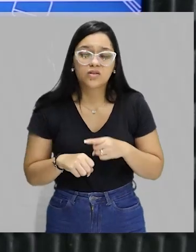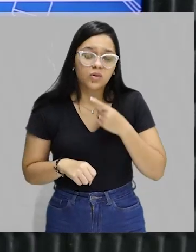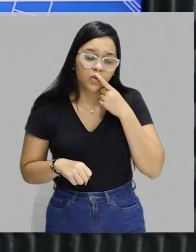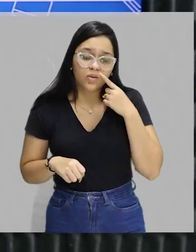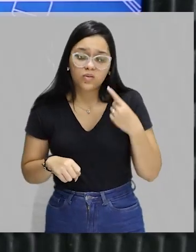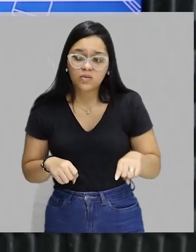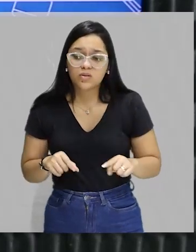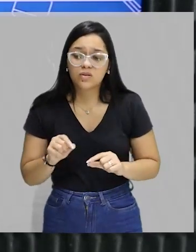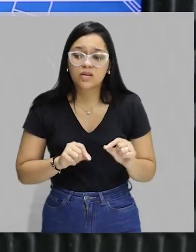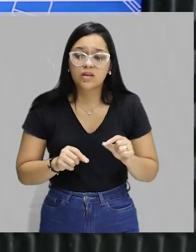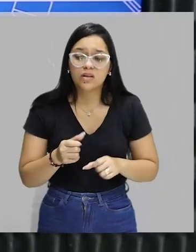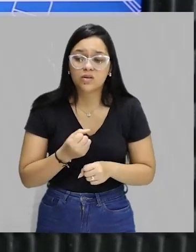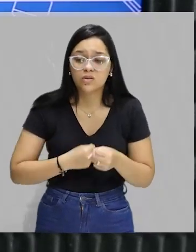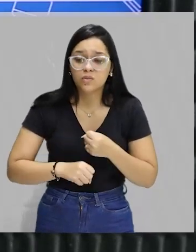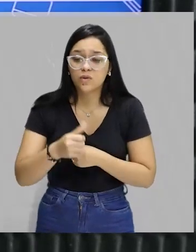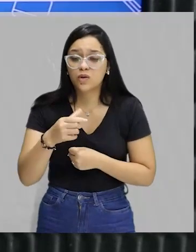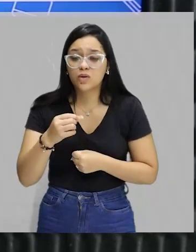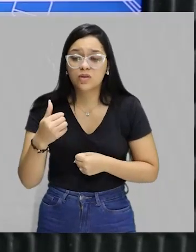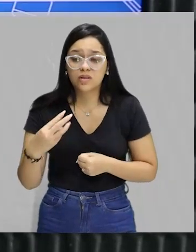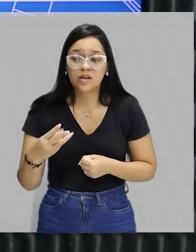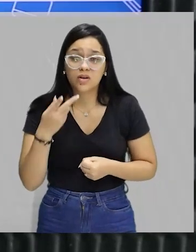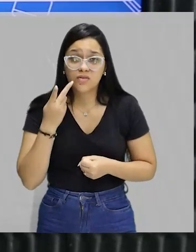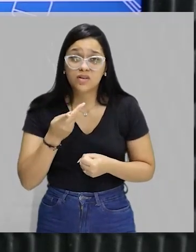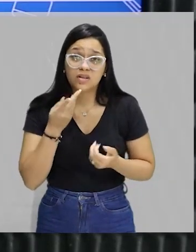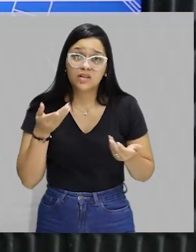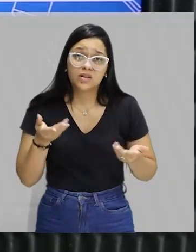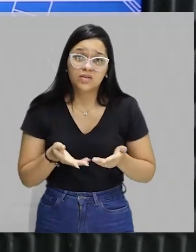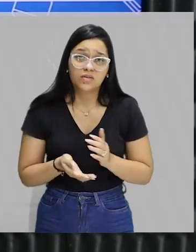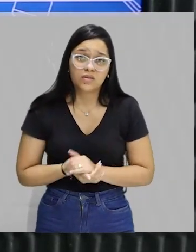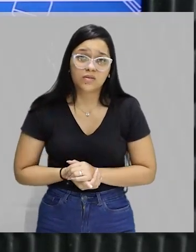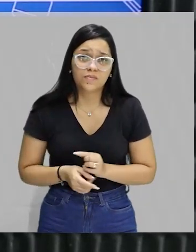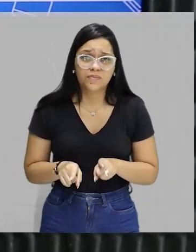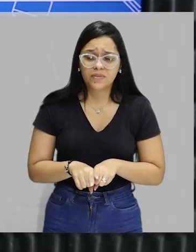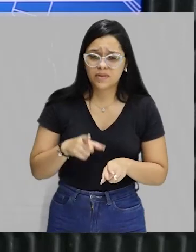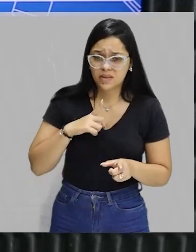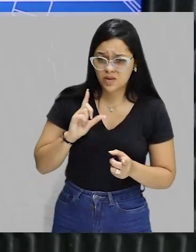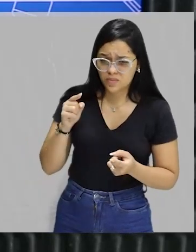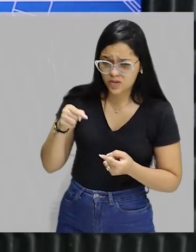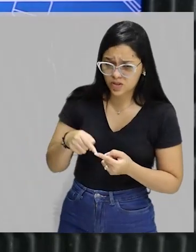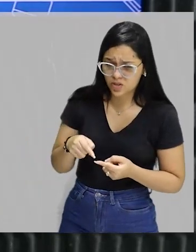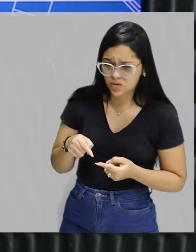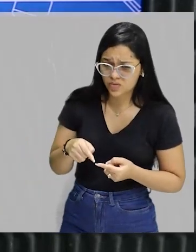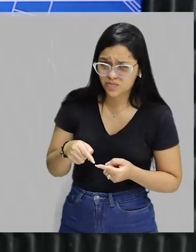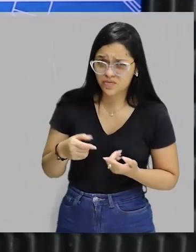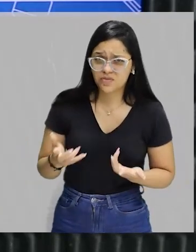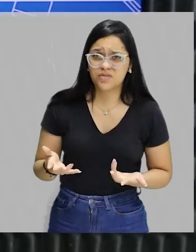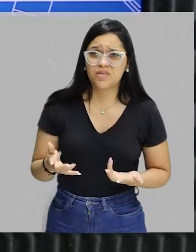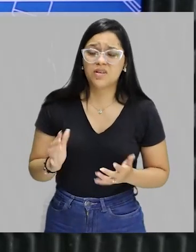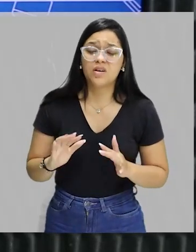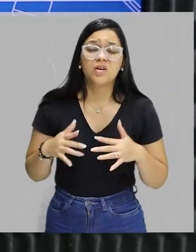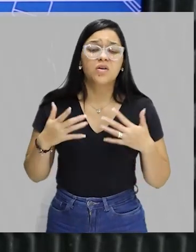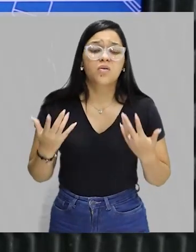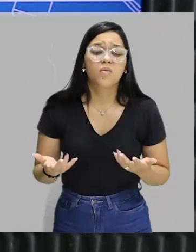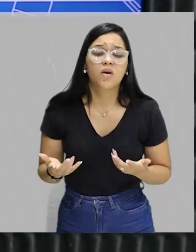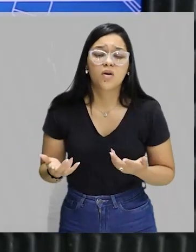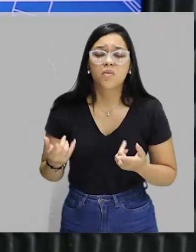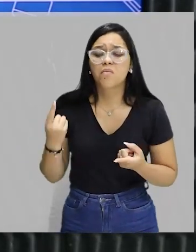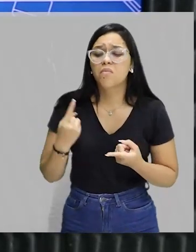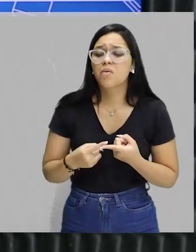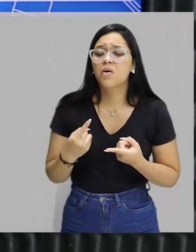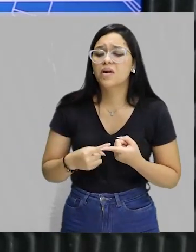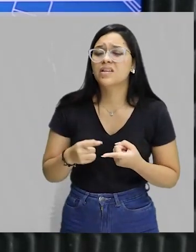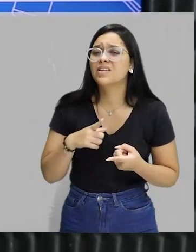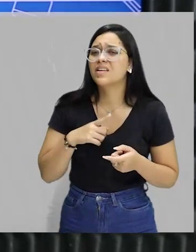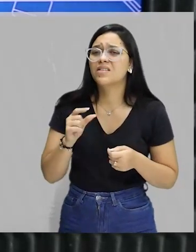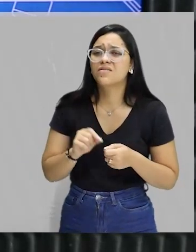atual. Isso aqui foi em 2013, a gente está falando em 2022. A obra tinha objetivo, ela choca. Qual é o modelo? Por que ele teve